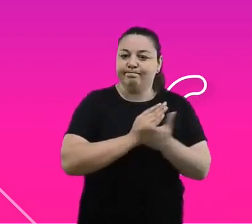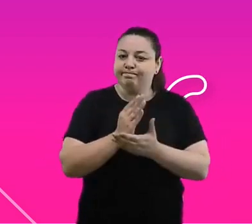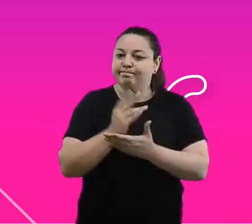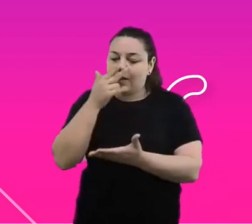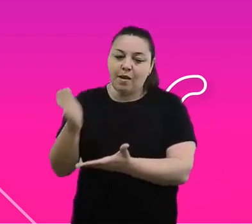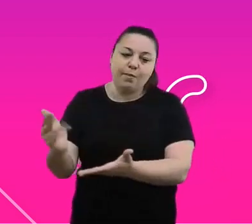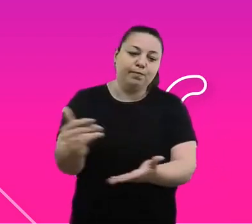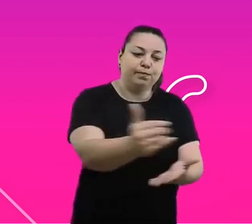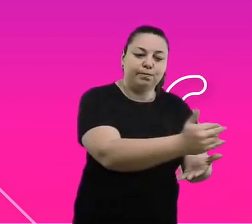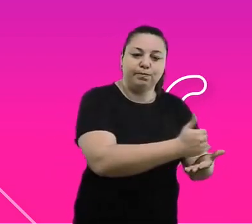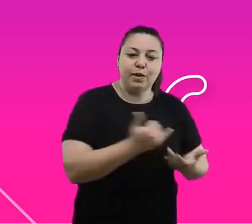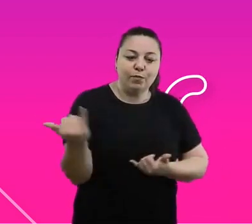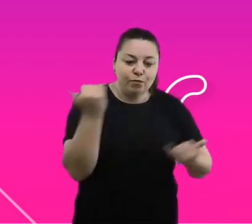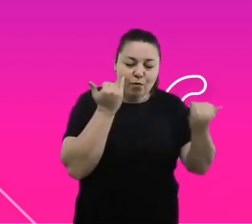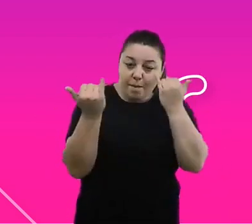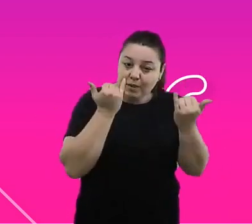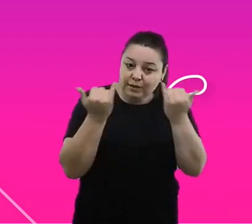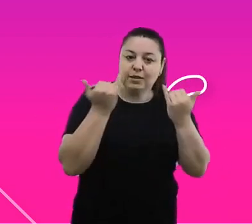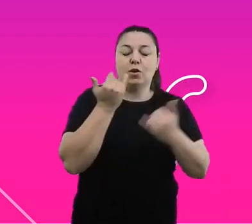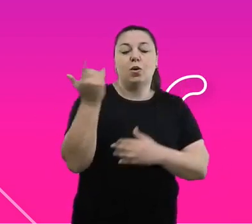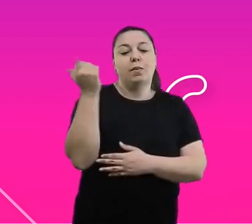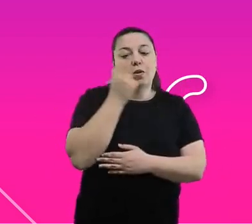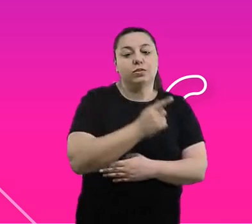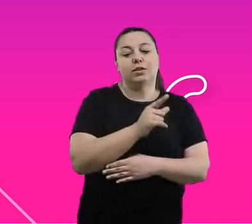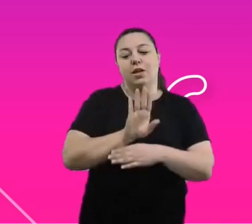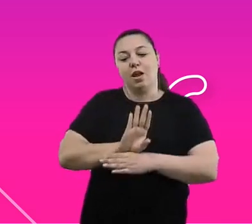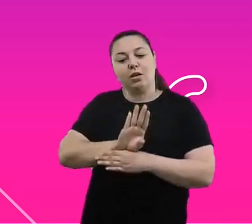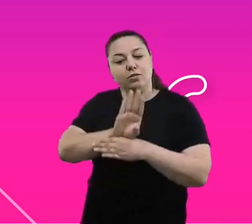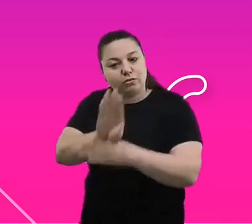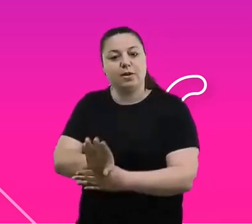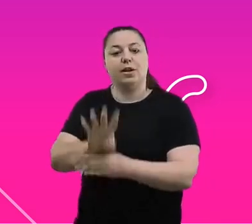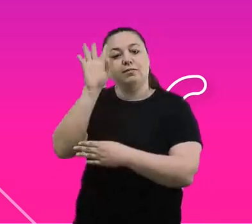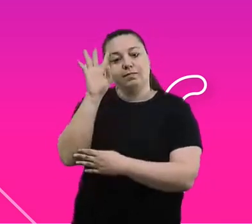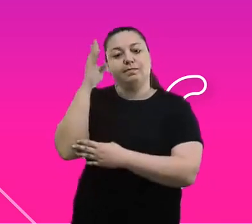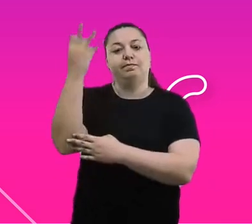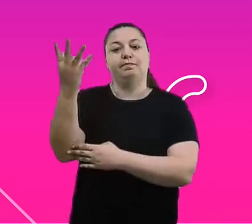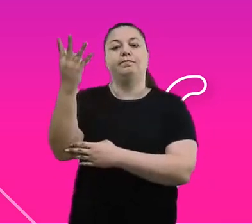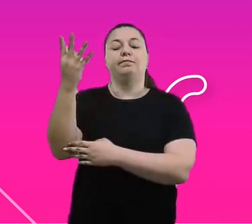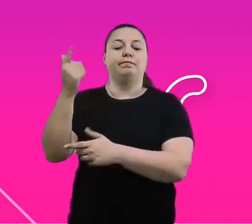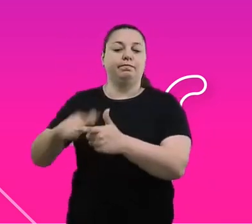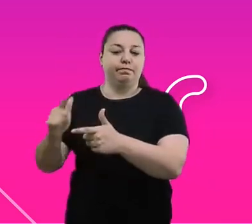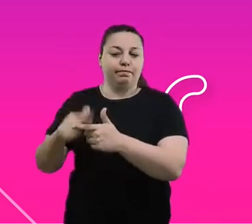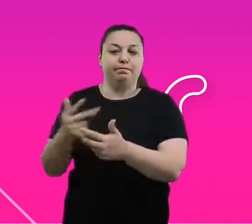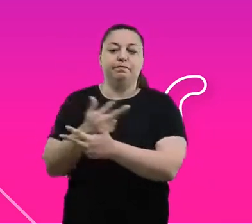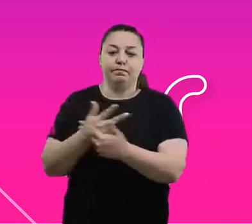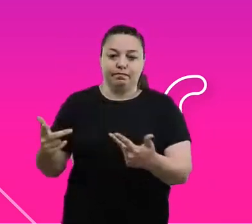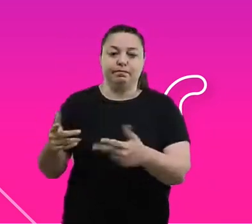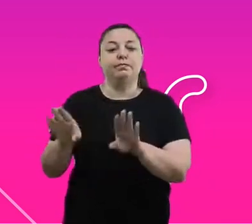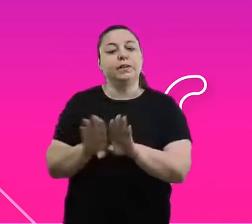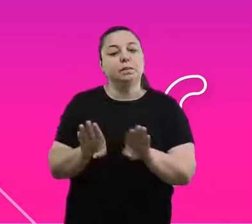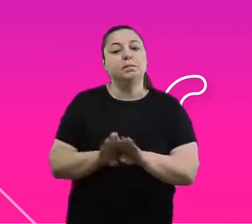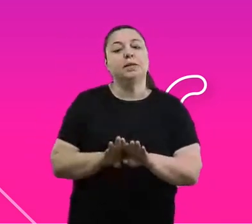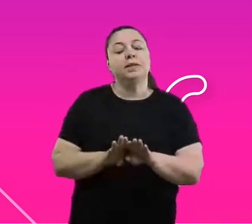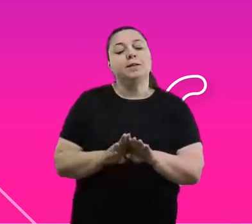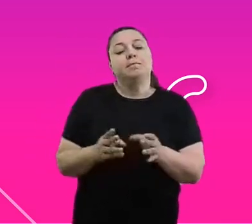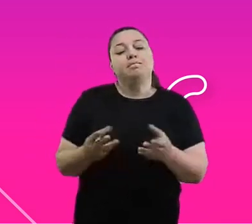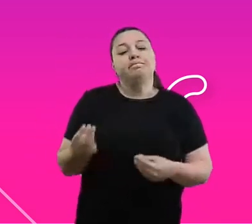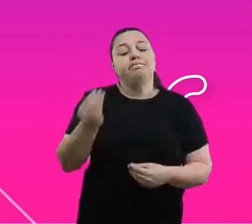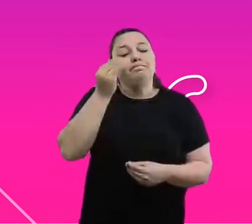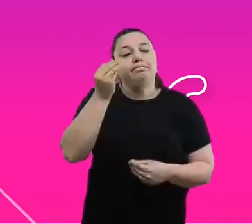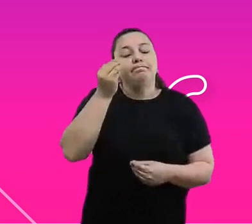informações, tanto para poder auxiliar a gestão na tomada de decisão, quanto para poder promover uma transparência com a população